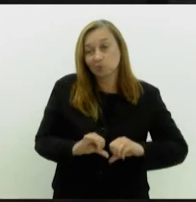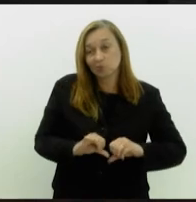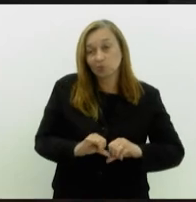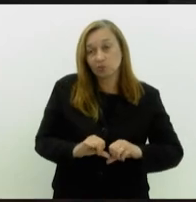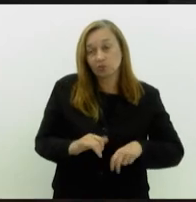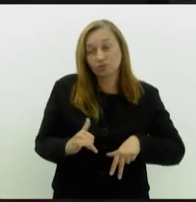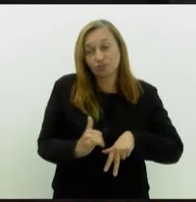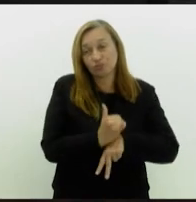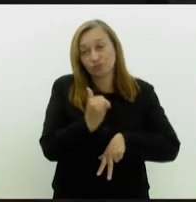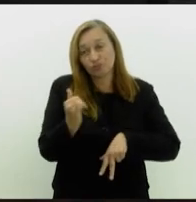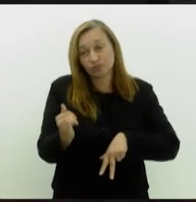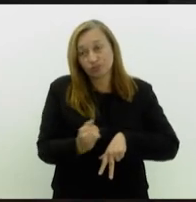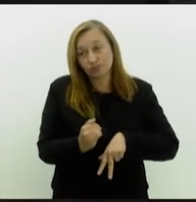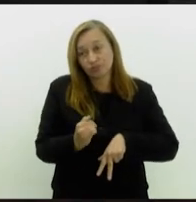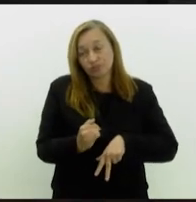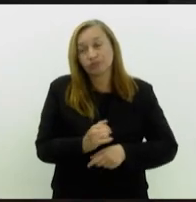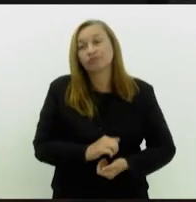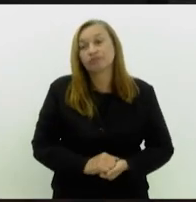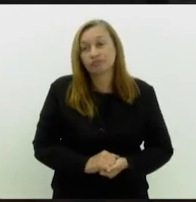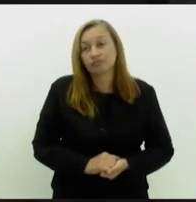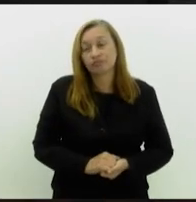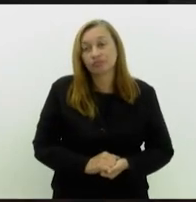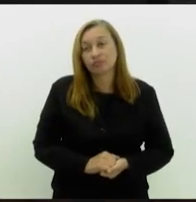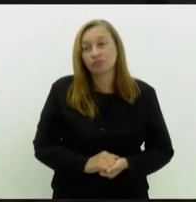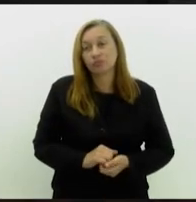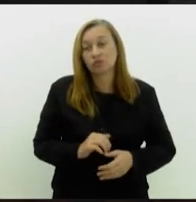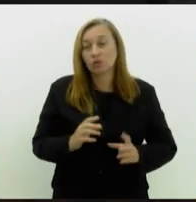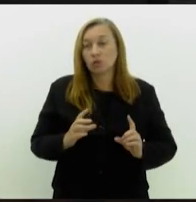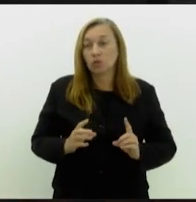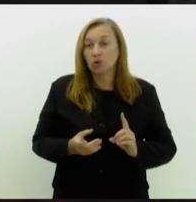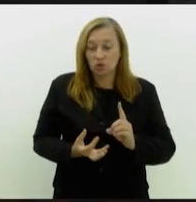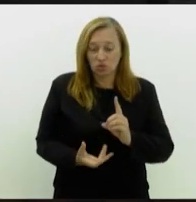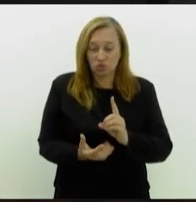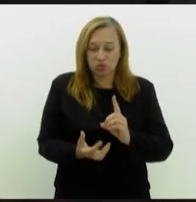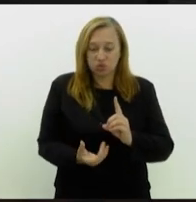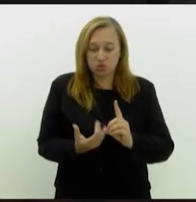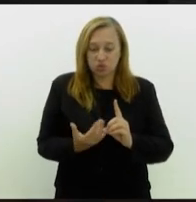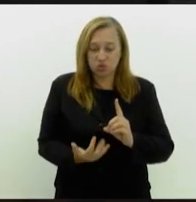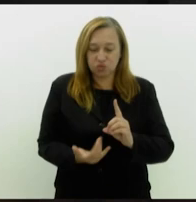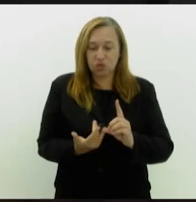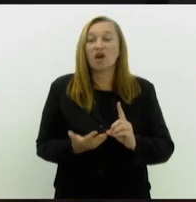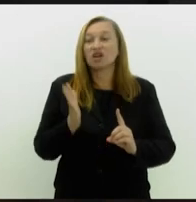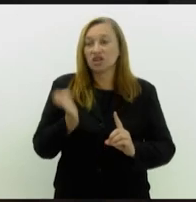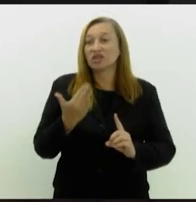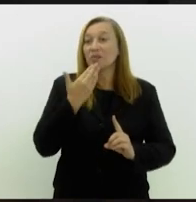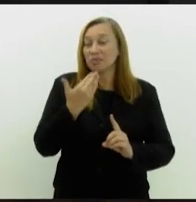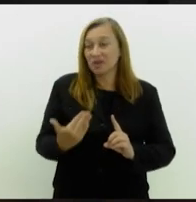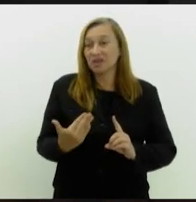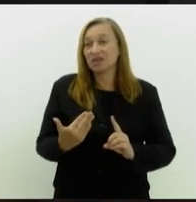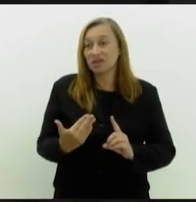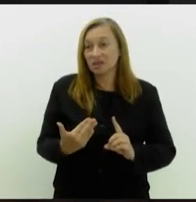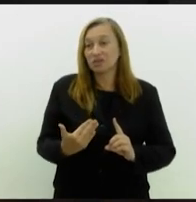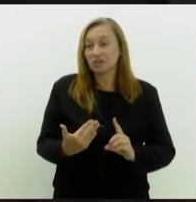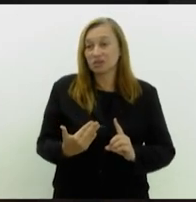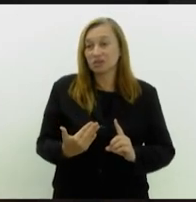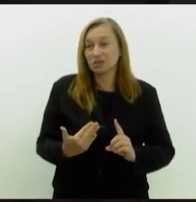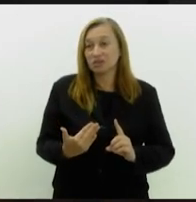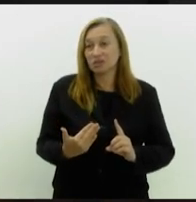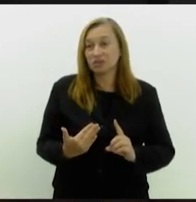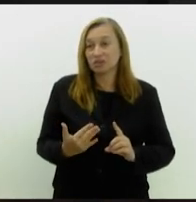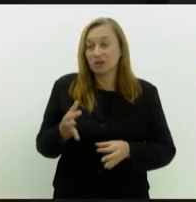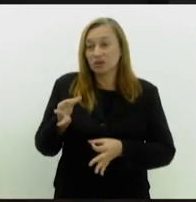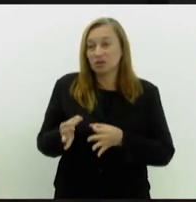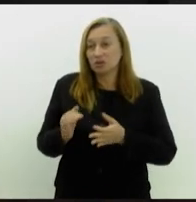vítima e que teve o seu corpo queimado já tinha medida protetiva ou seja e fica bem claro